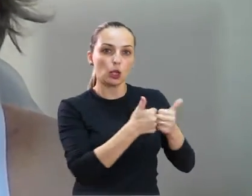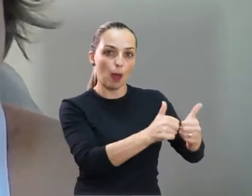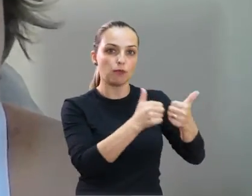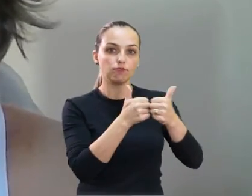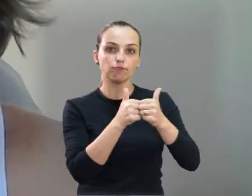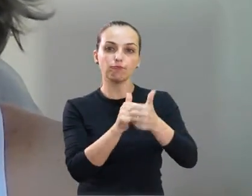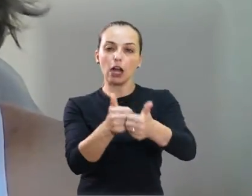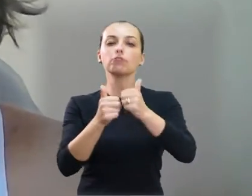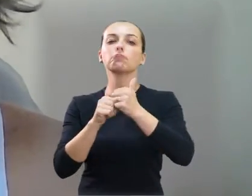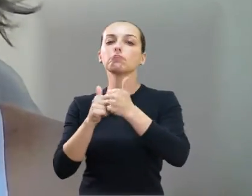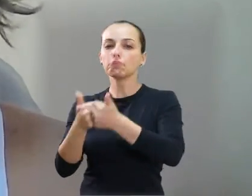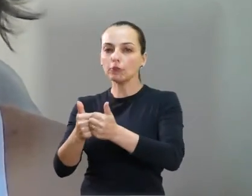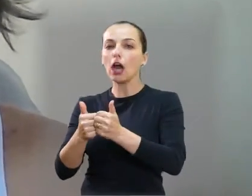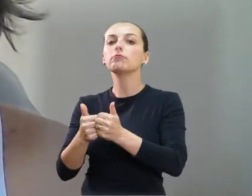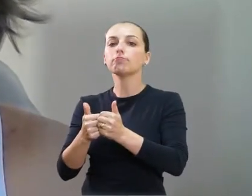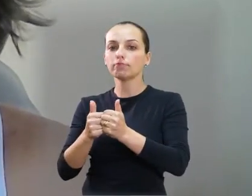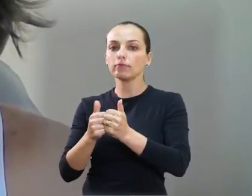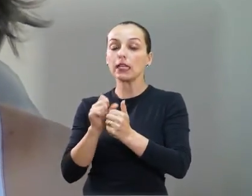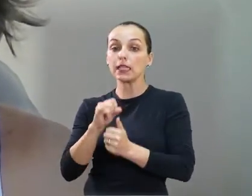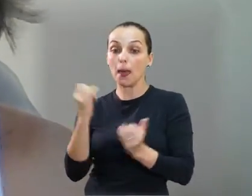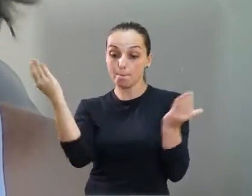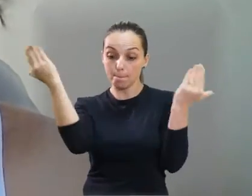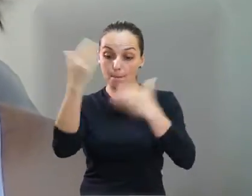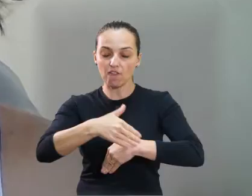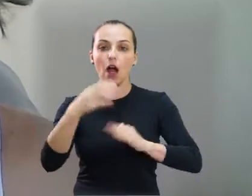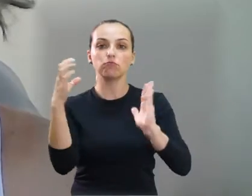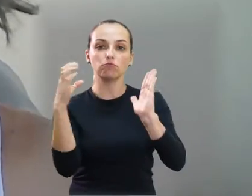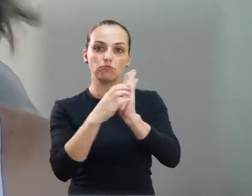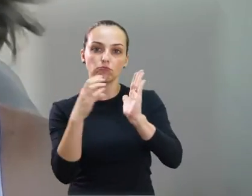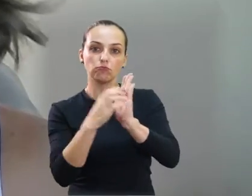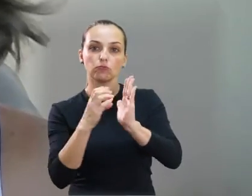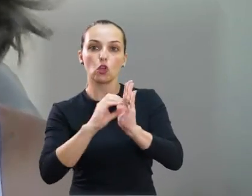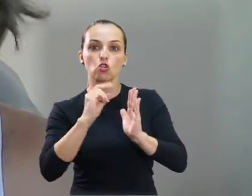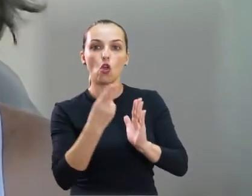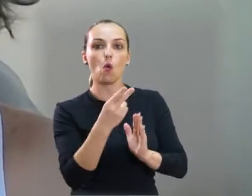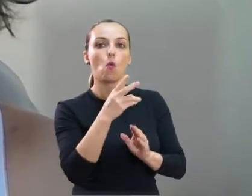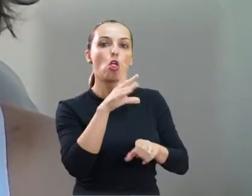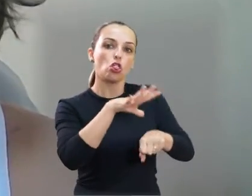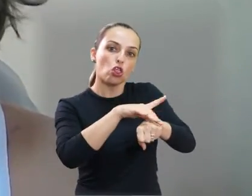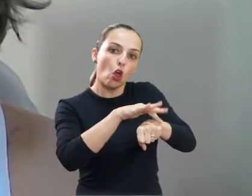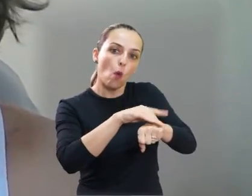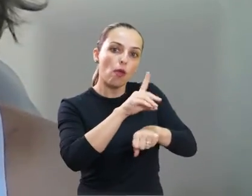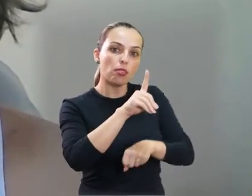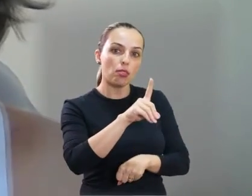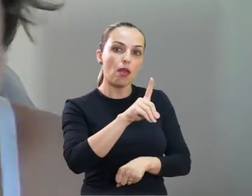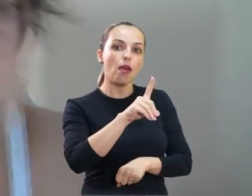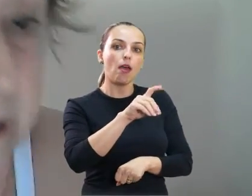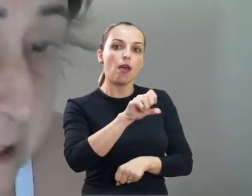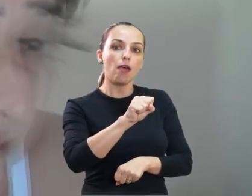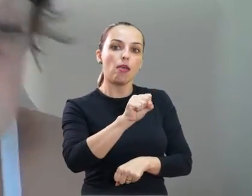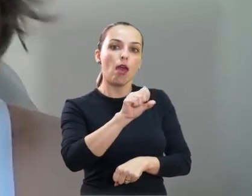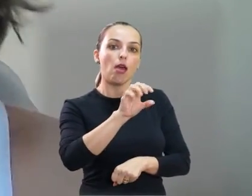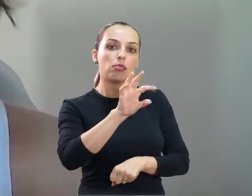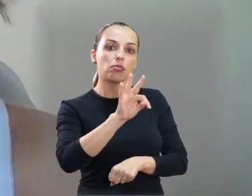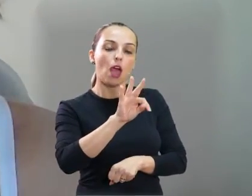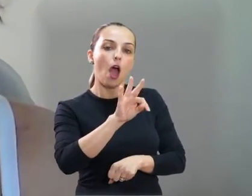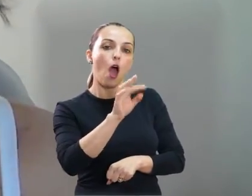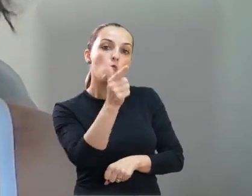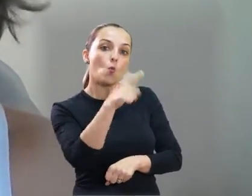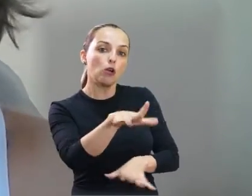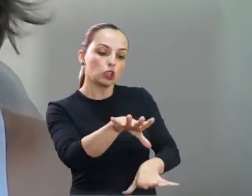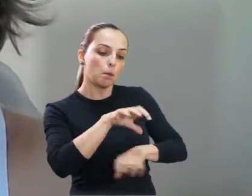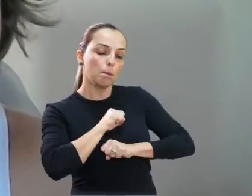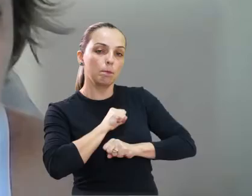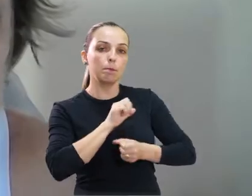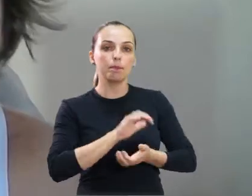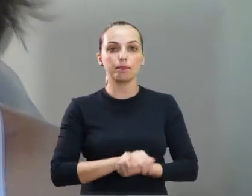cujo resultado seja positivo para HIV, entre outros ISTs. Nós temos parcerias do CESA